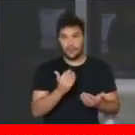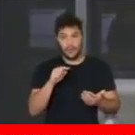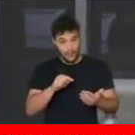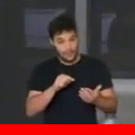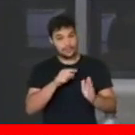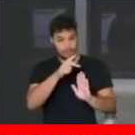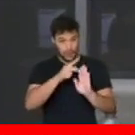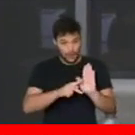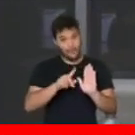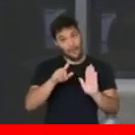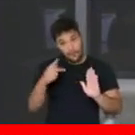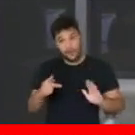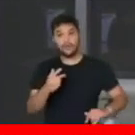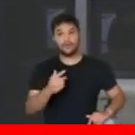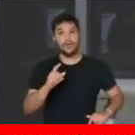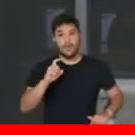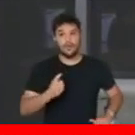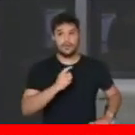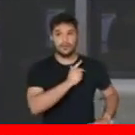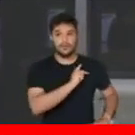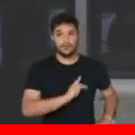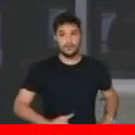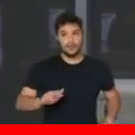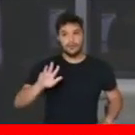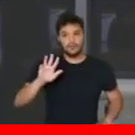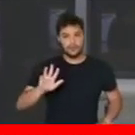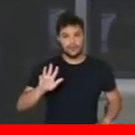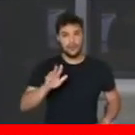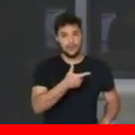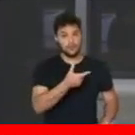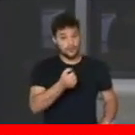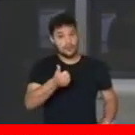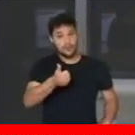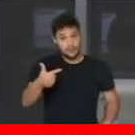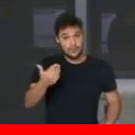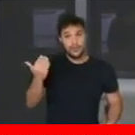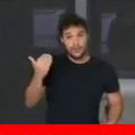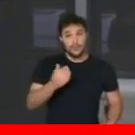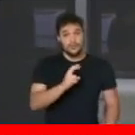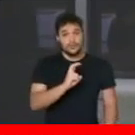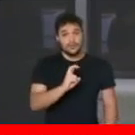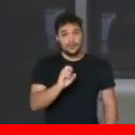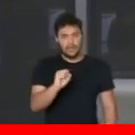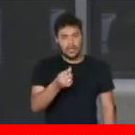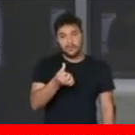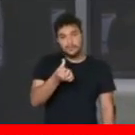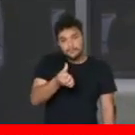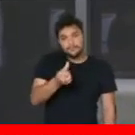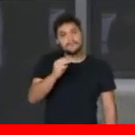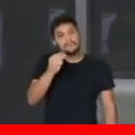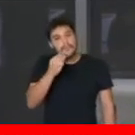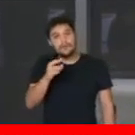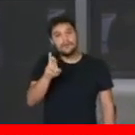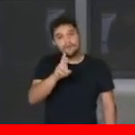presidente Lula, para Vossa Excelência ter uma ideia, em 2012, chegou a aplicar 586 milhões